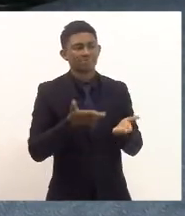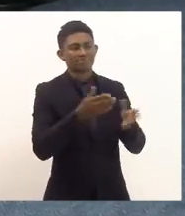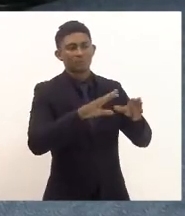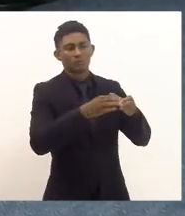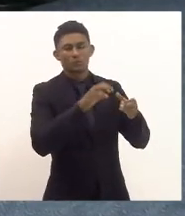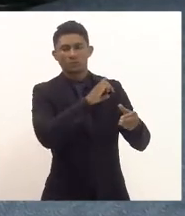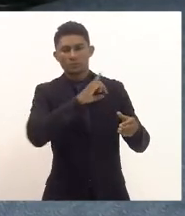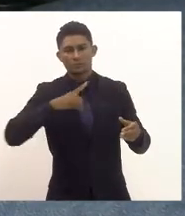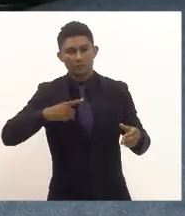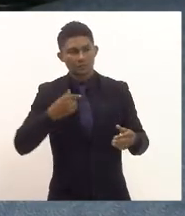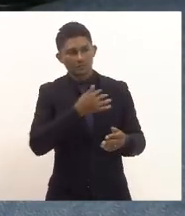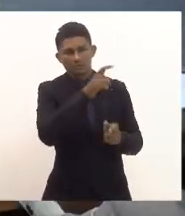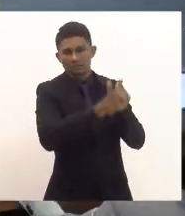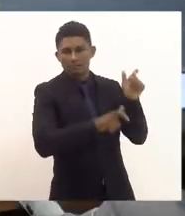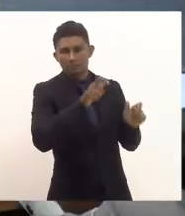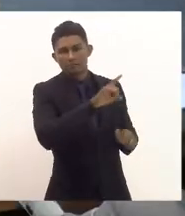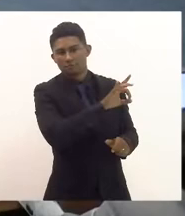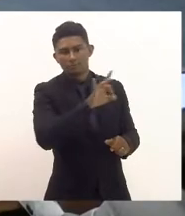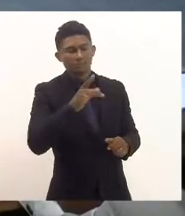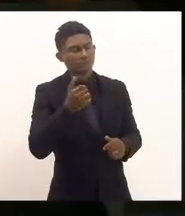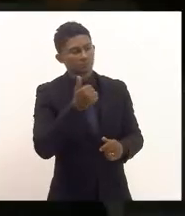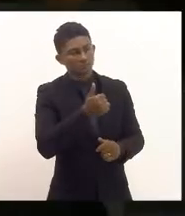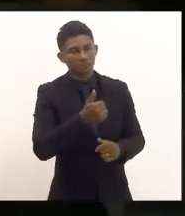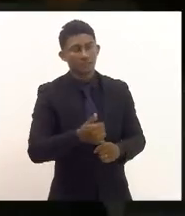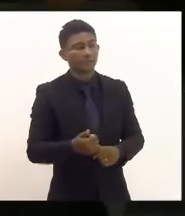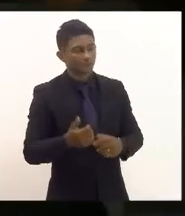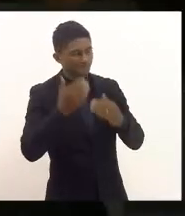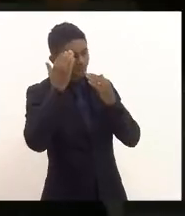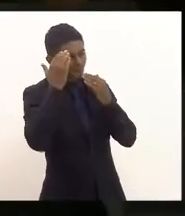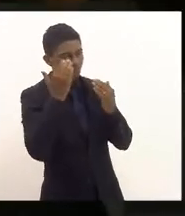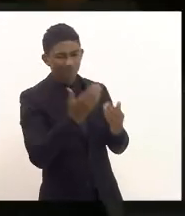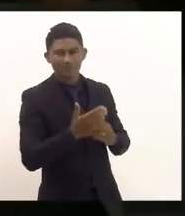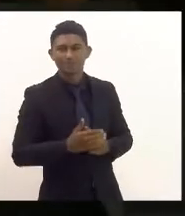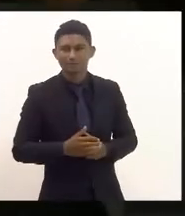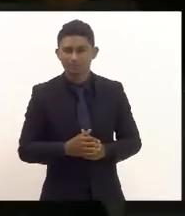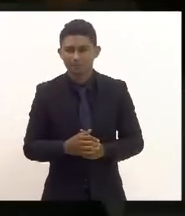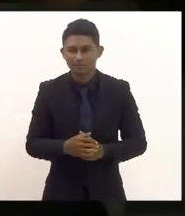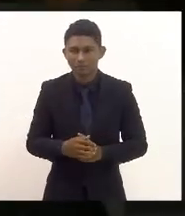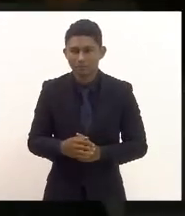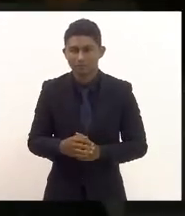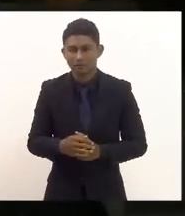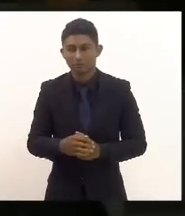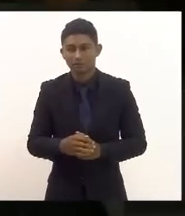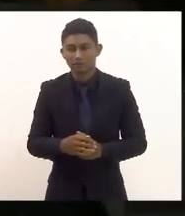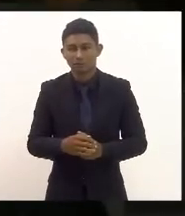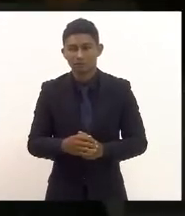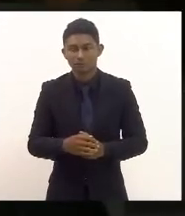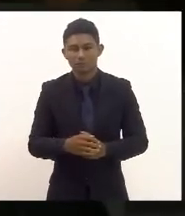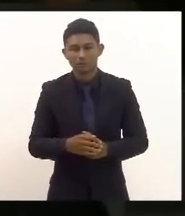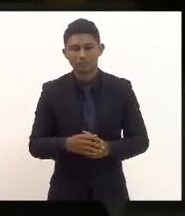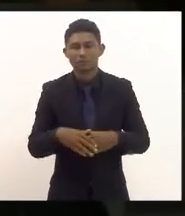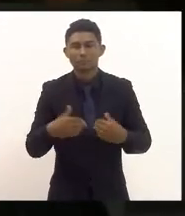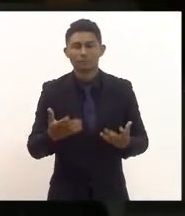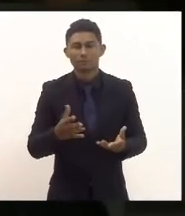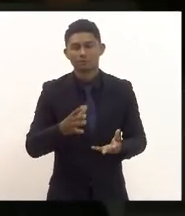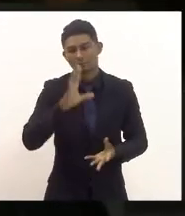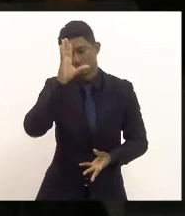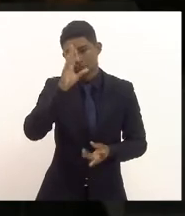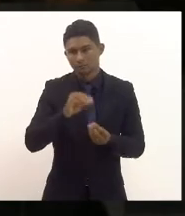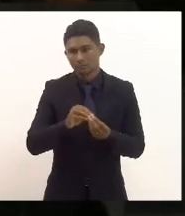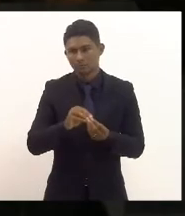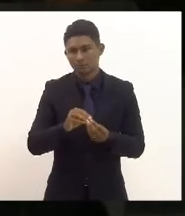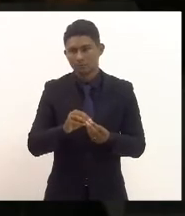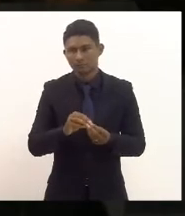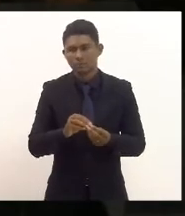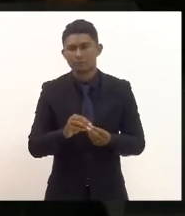as defensoras e Defensores do nosso Estado estão adaptados ao Deca seu presidente concluir Jazz Será